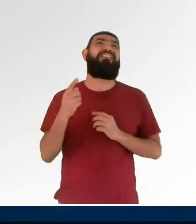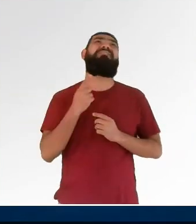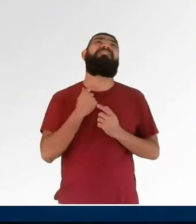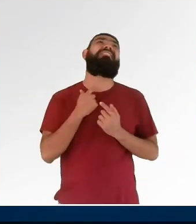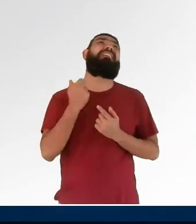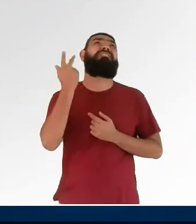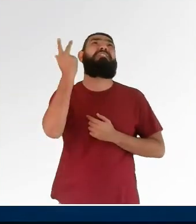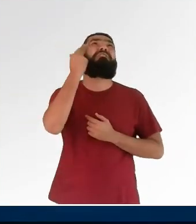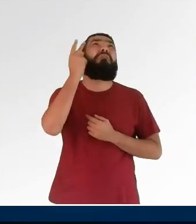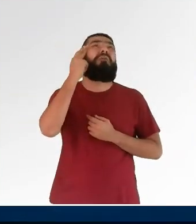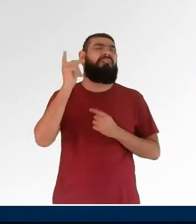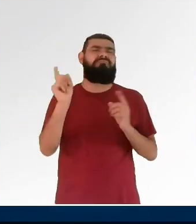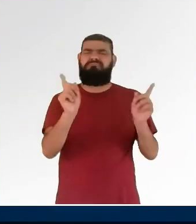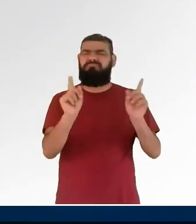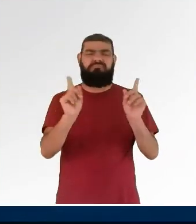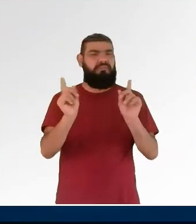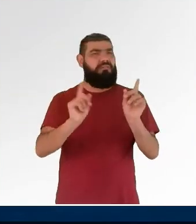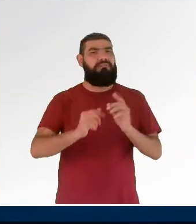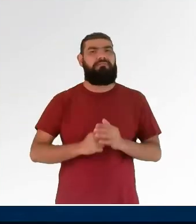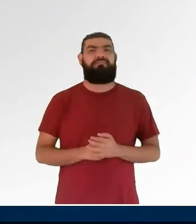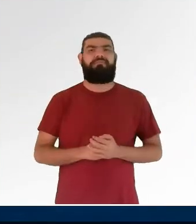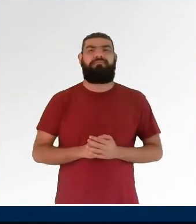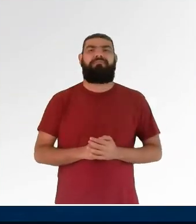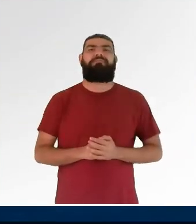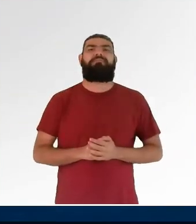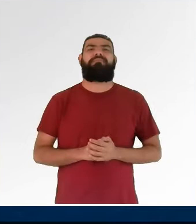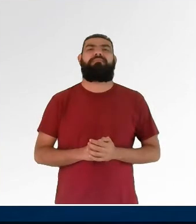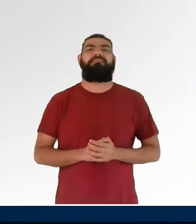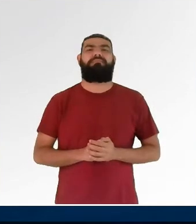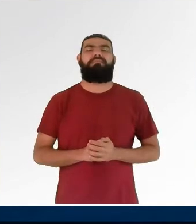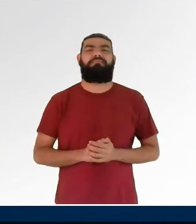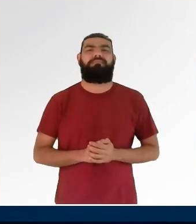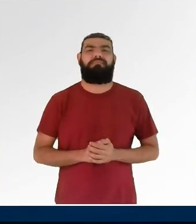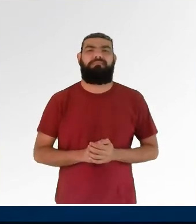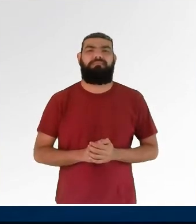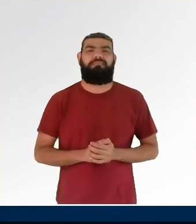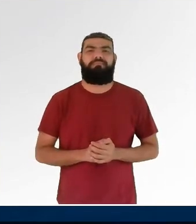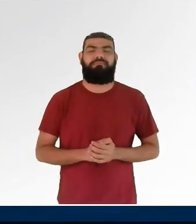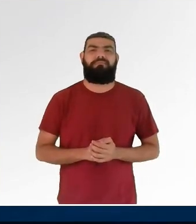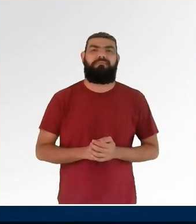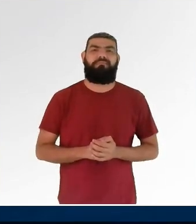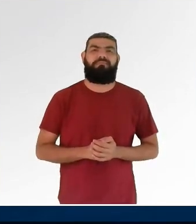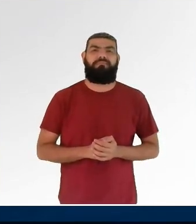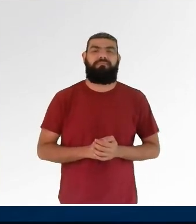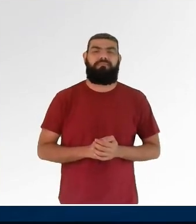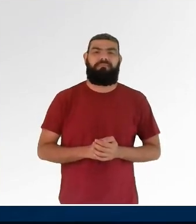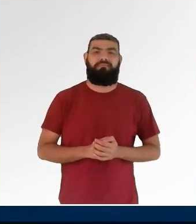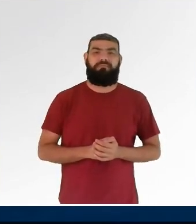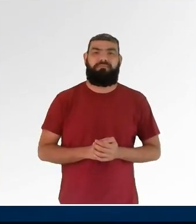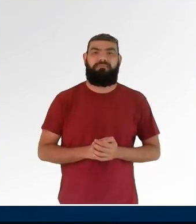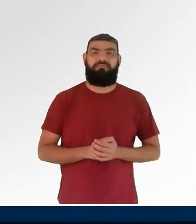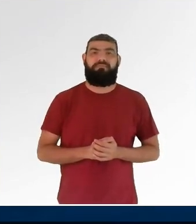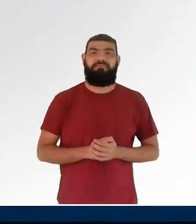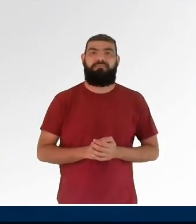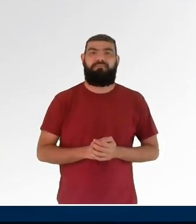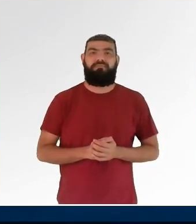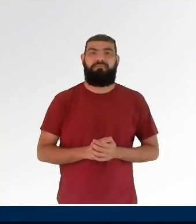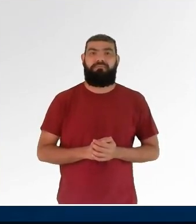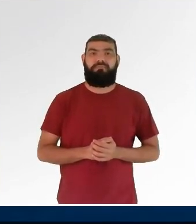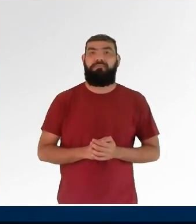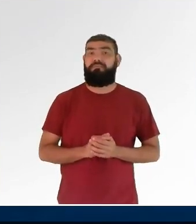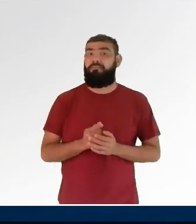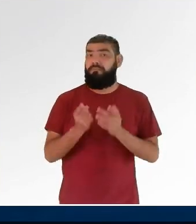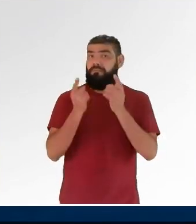ter. E ela não quer esconder as vontades que eu estou falando. Mas ela, nossa personagem, é interessante.